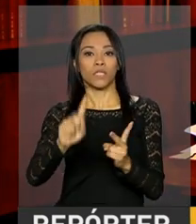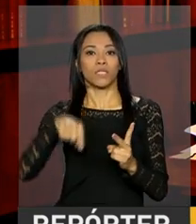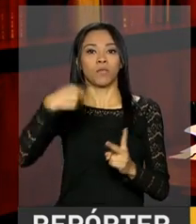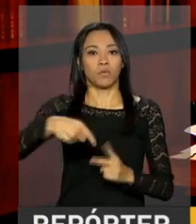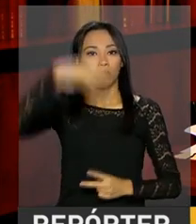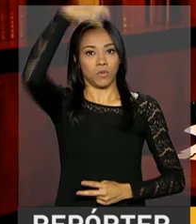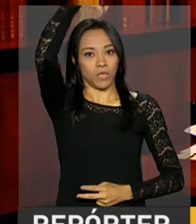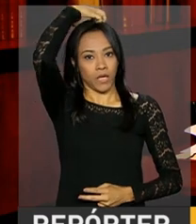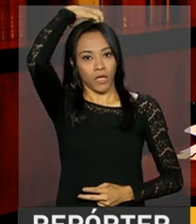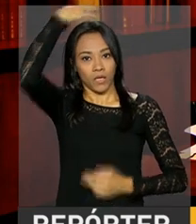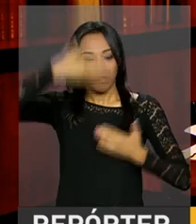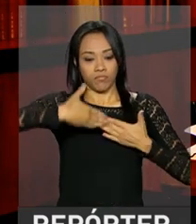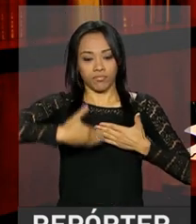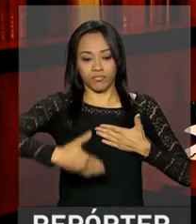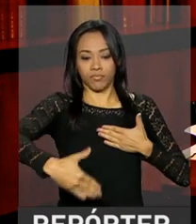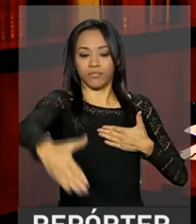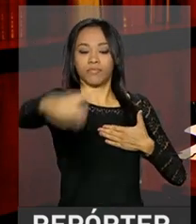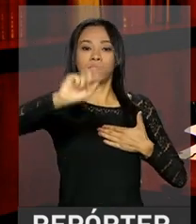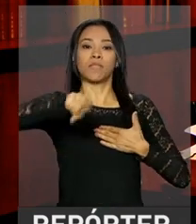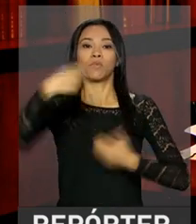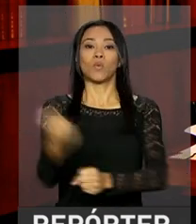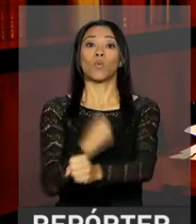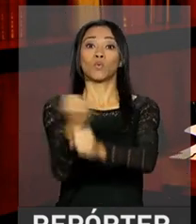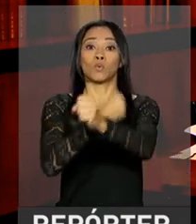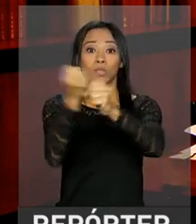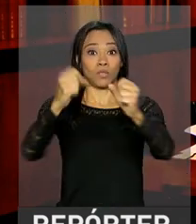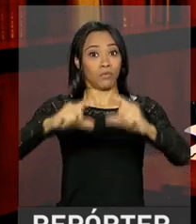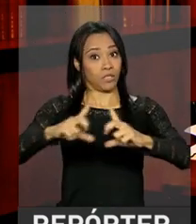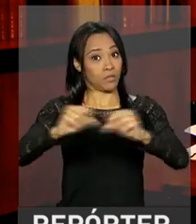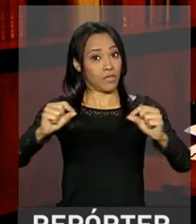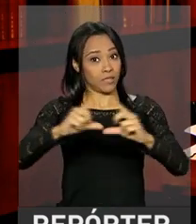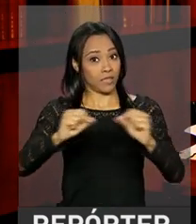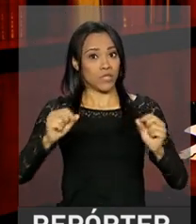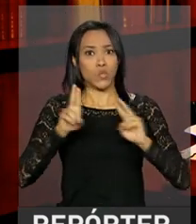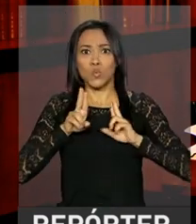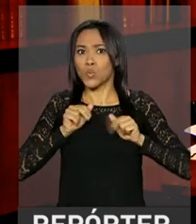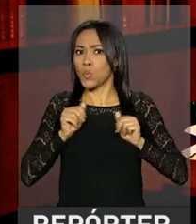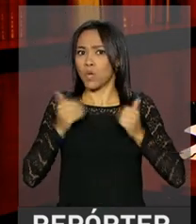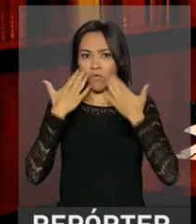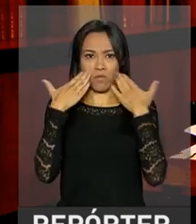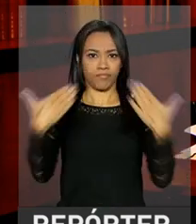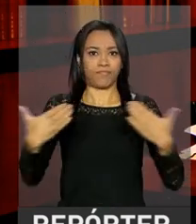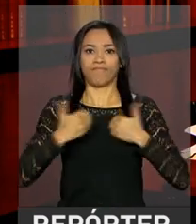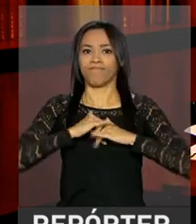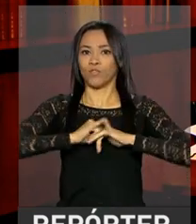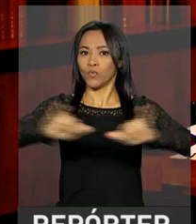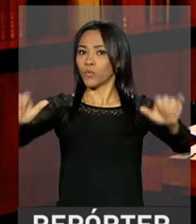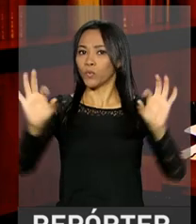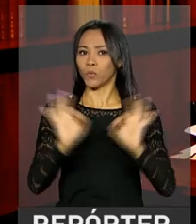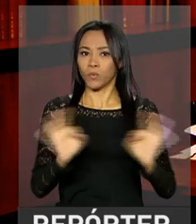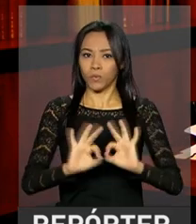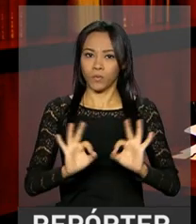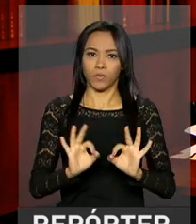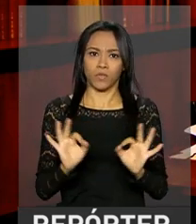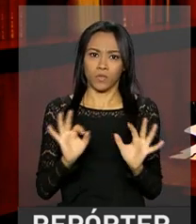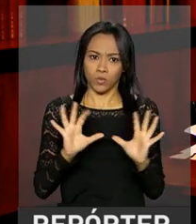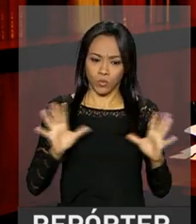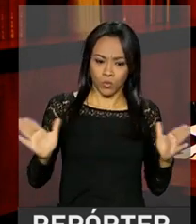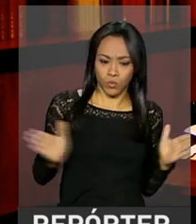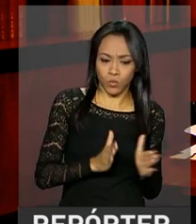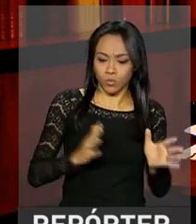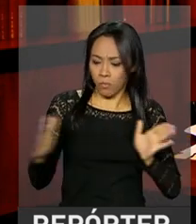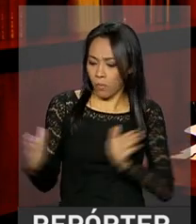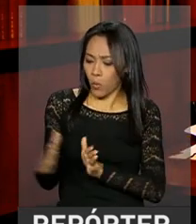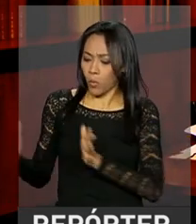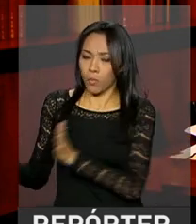a construção de Brasília Esse o conjunto documental nunca foi exposto eh não em conjunto esses